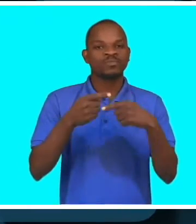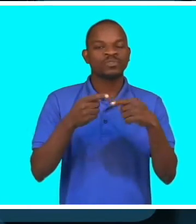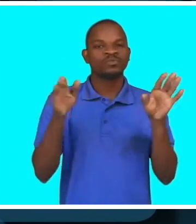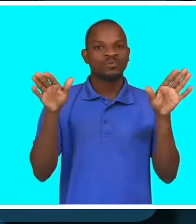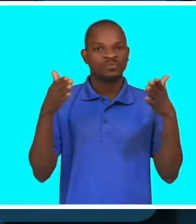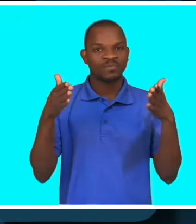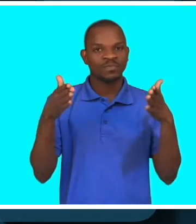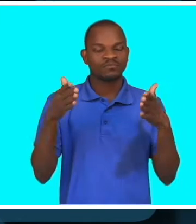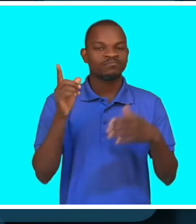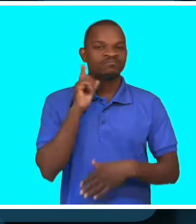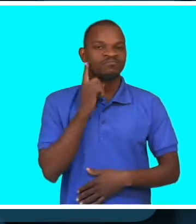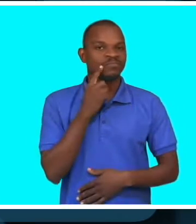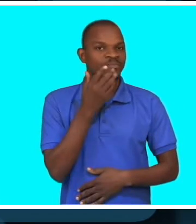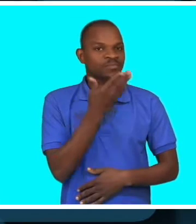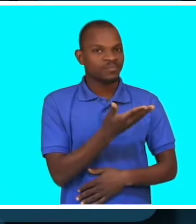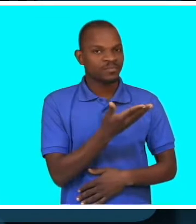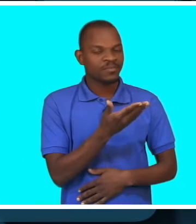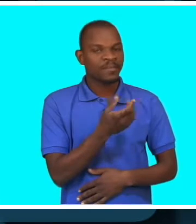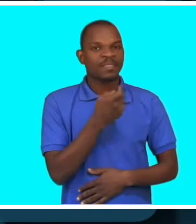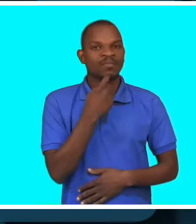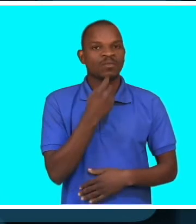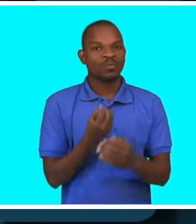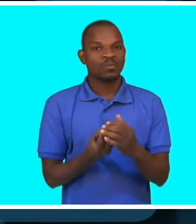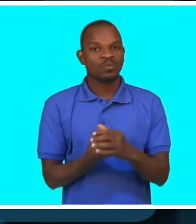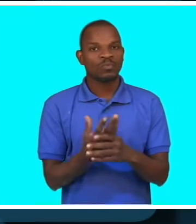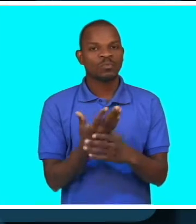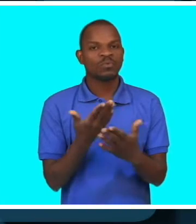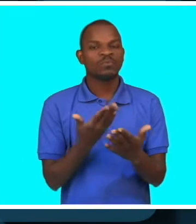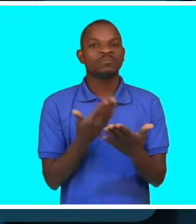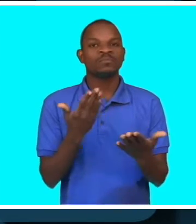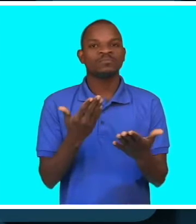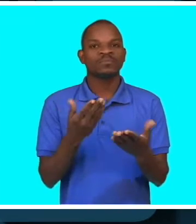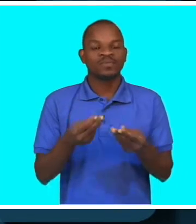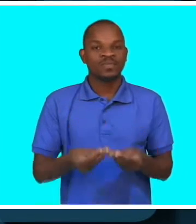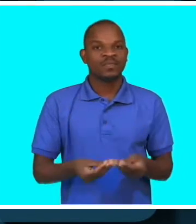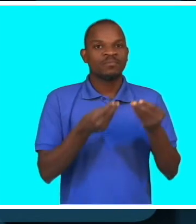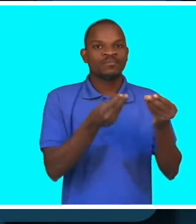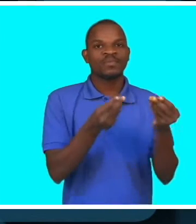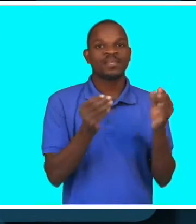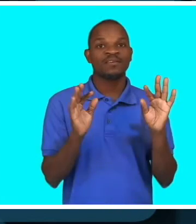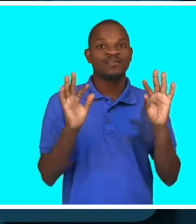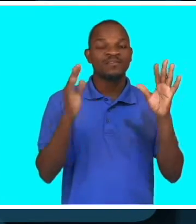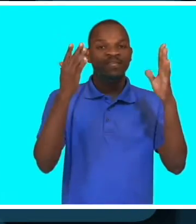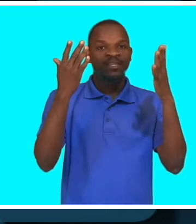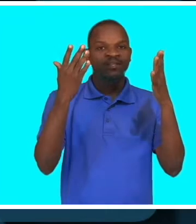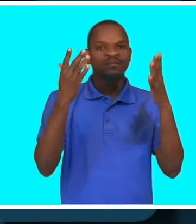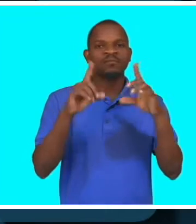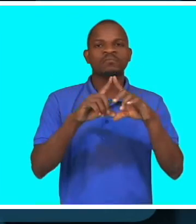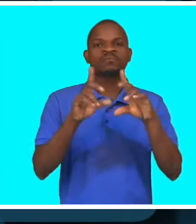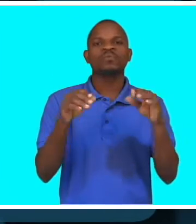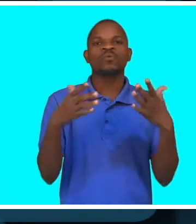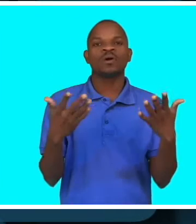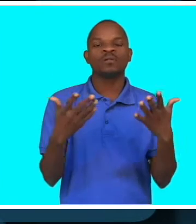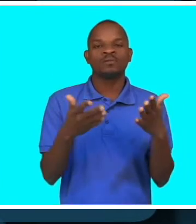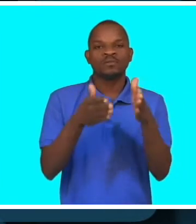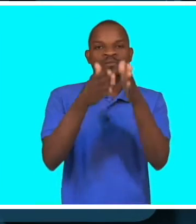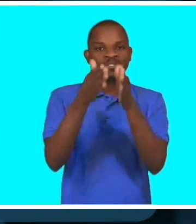Surgiu para dar vida, aquilo que